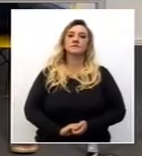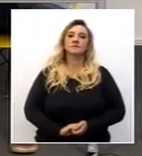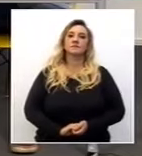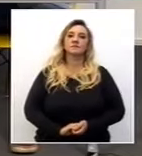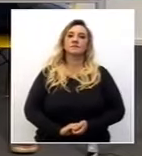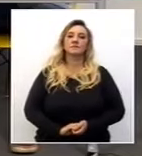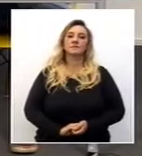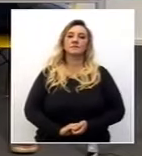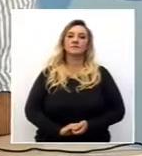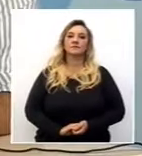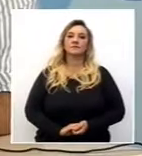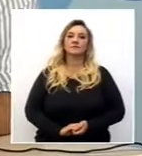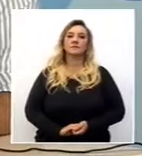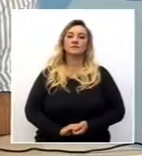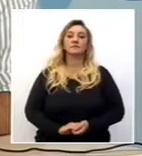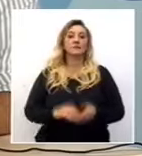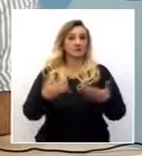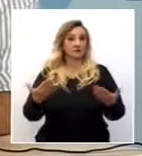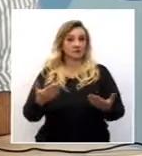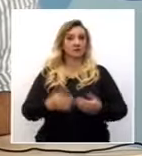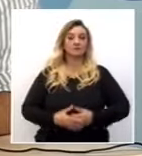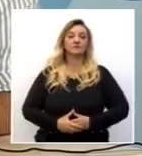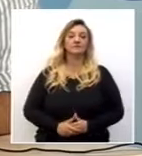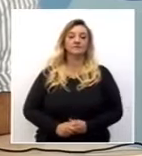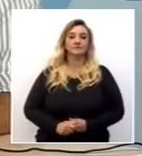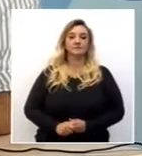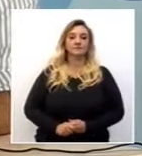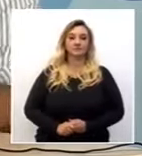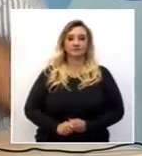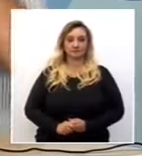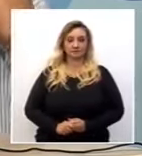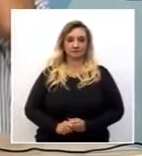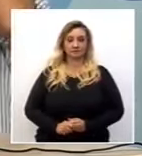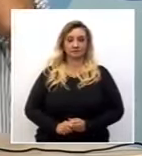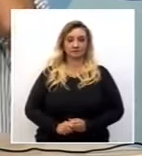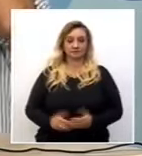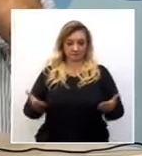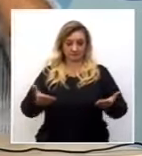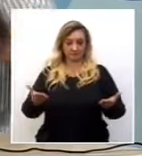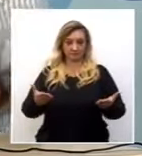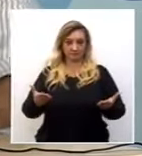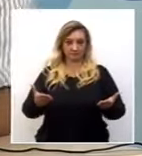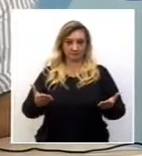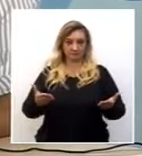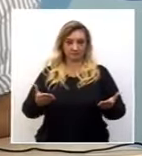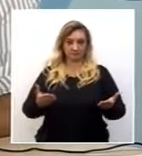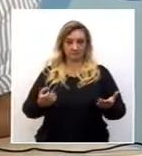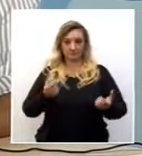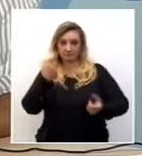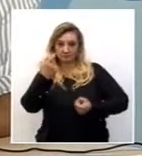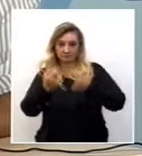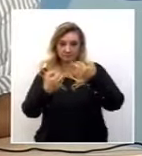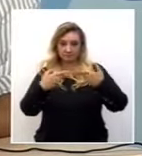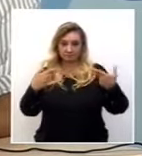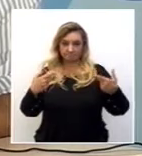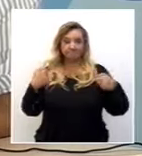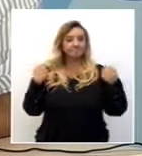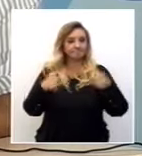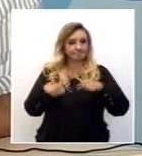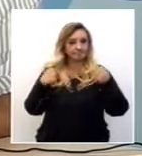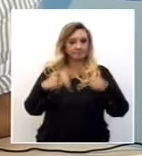Bom, a gente vai agora alguns pontos que